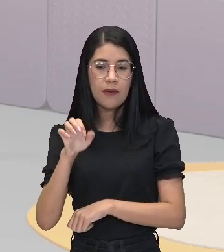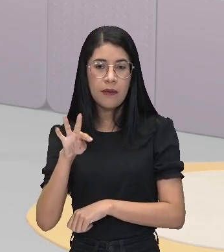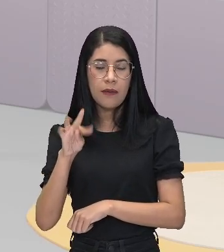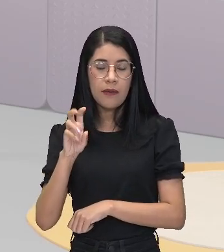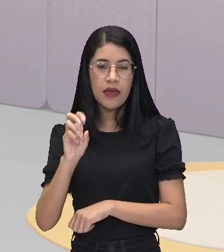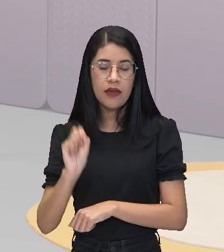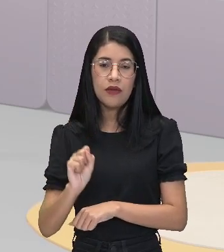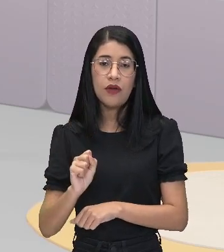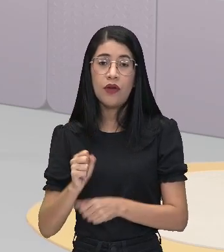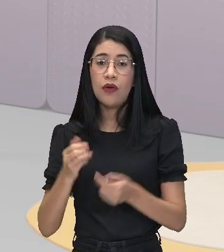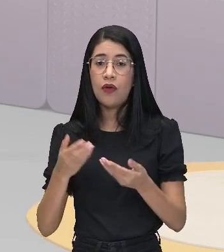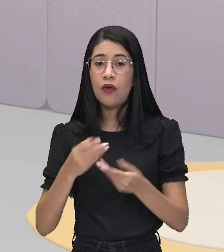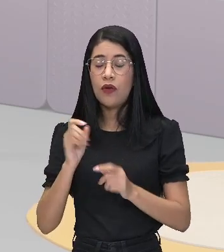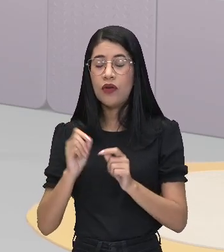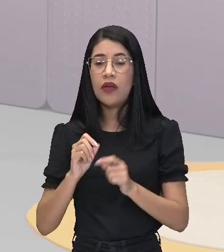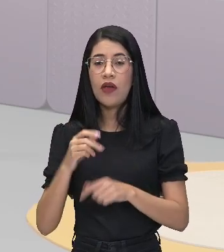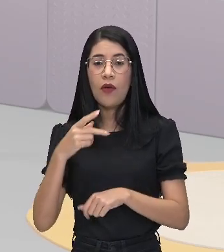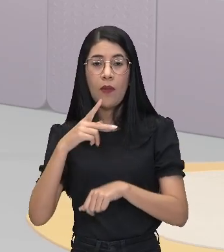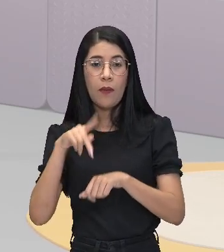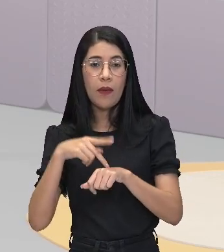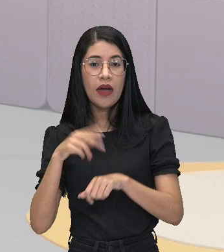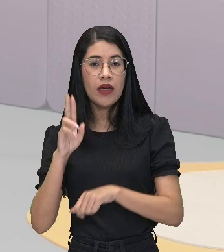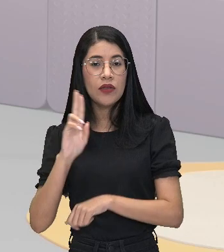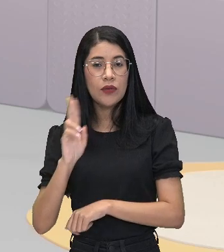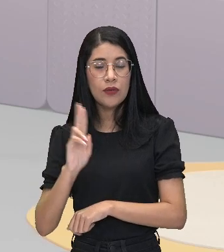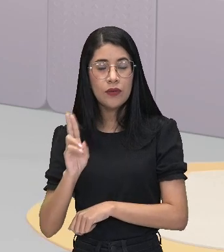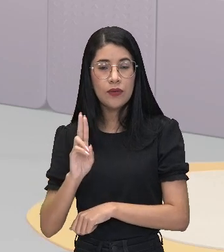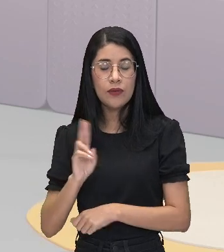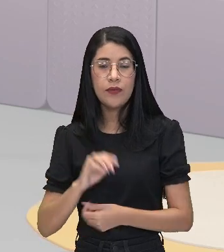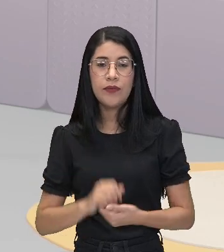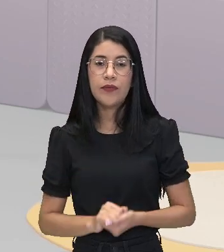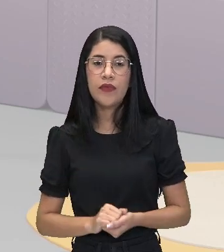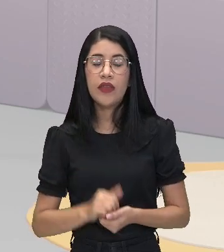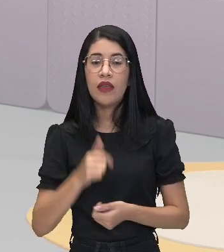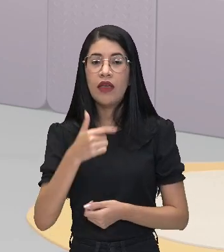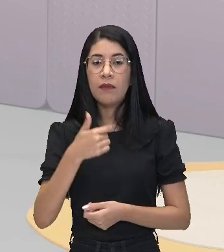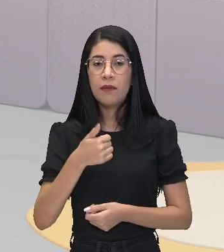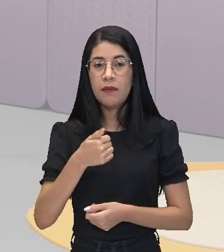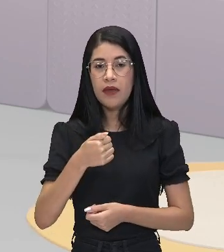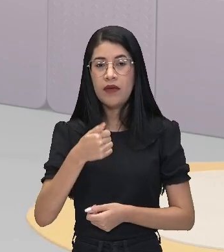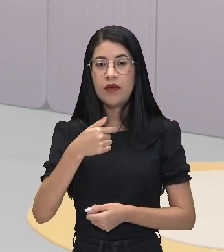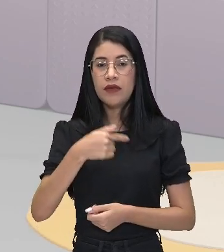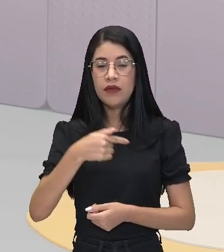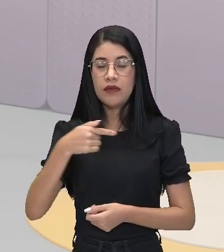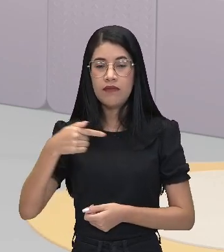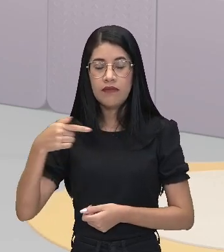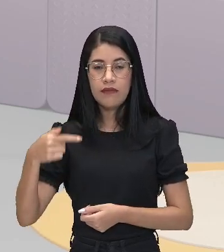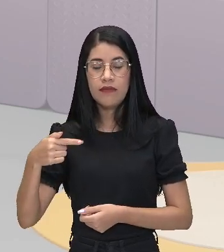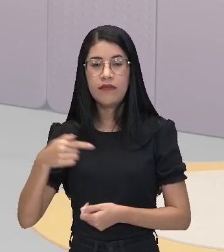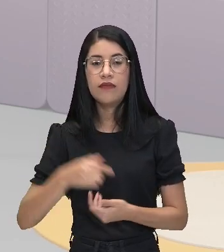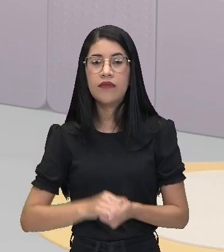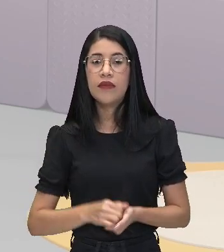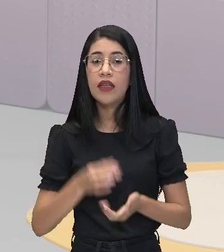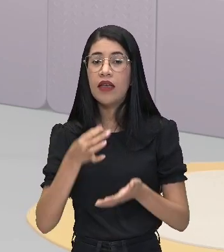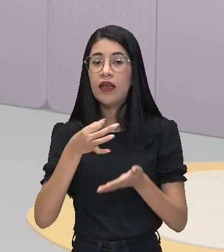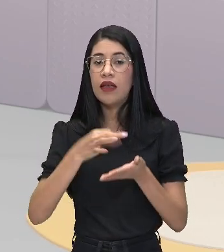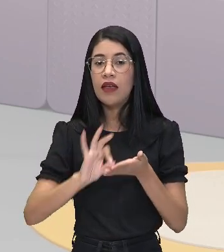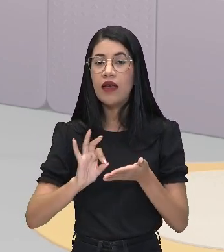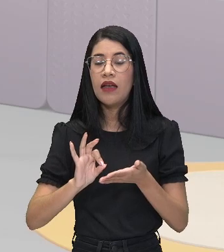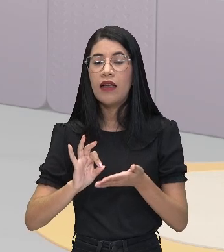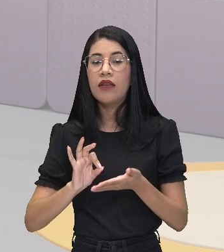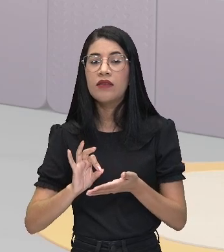hoje é o atual Uruguai. 1777, gente, mais uma data importante, é assinado o Tratado de